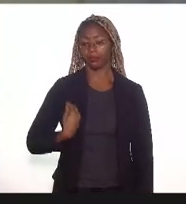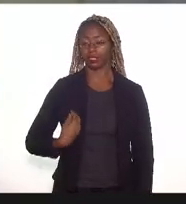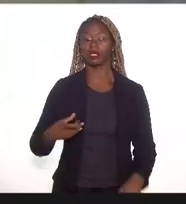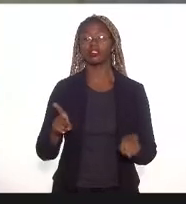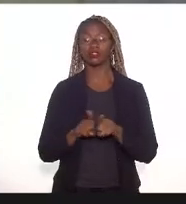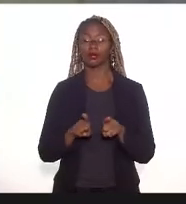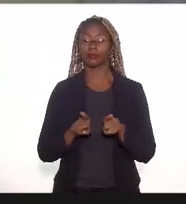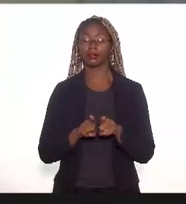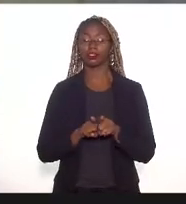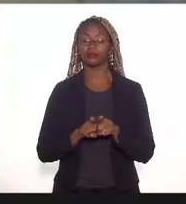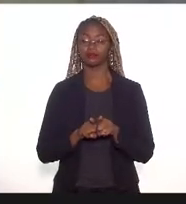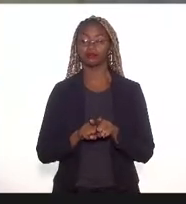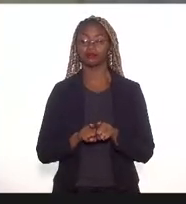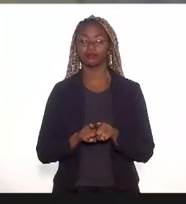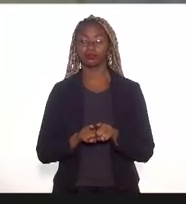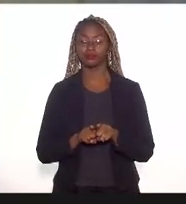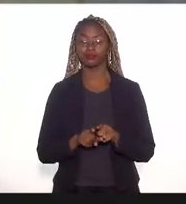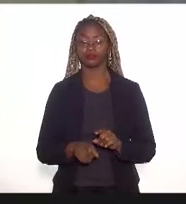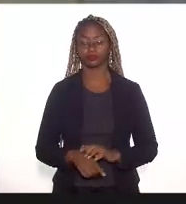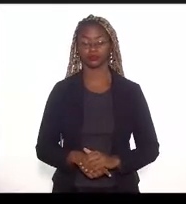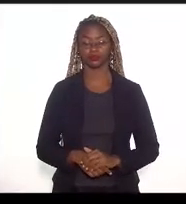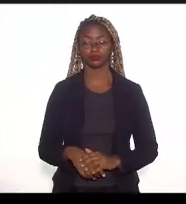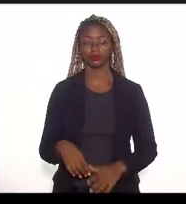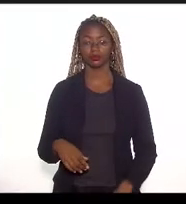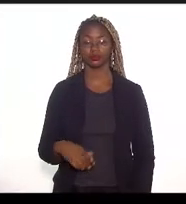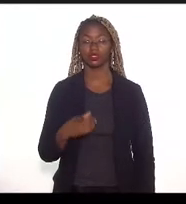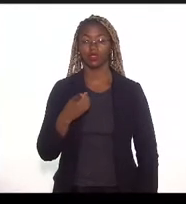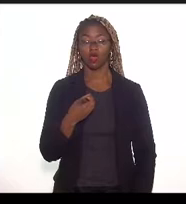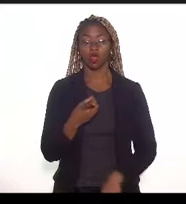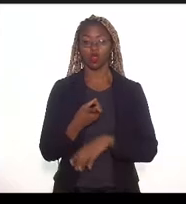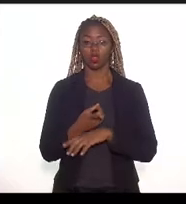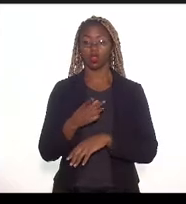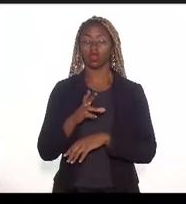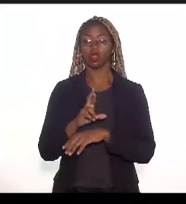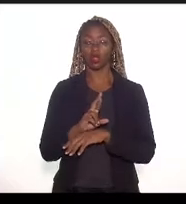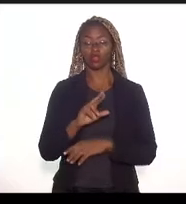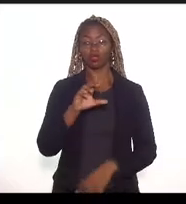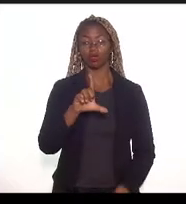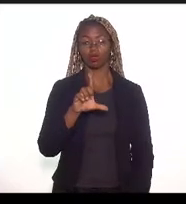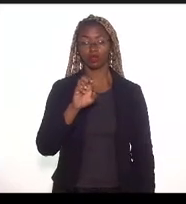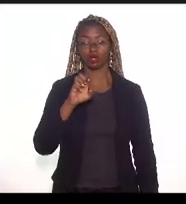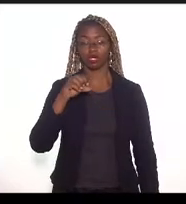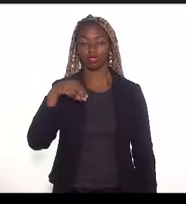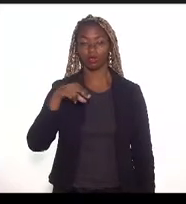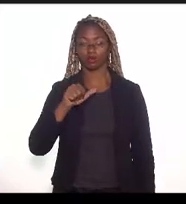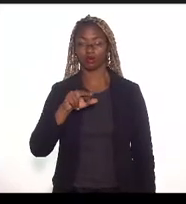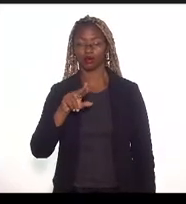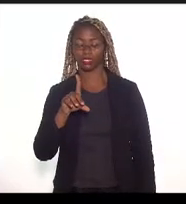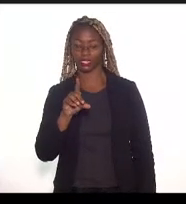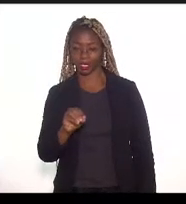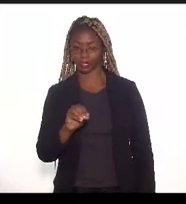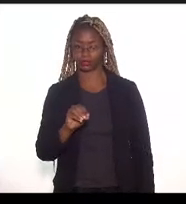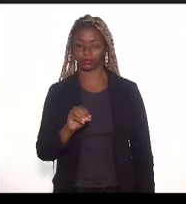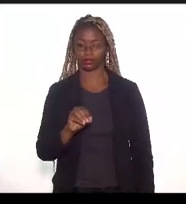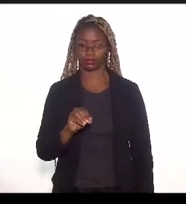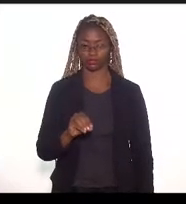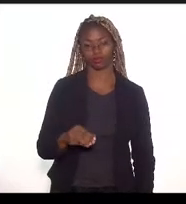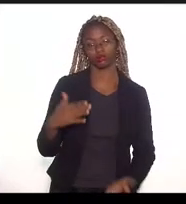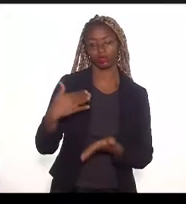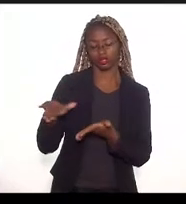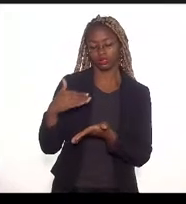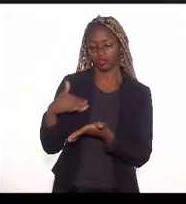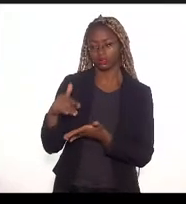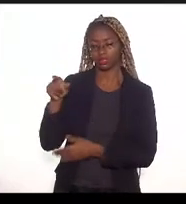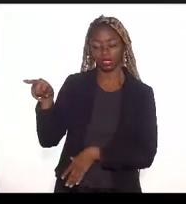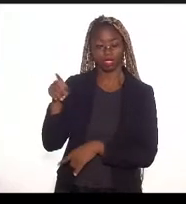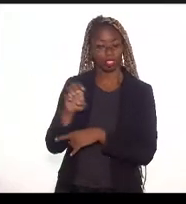também o doutor Leonardo Elias Soares, nosso secretário